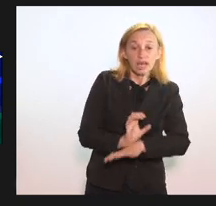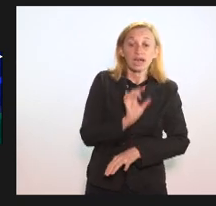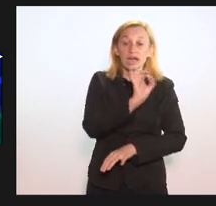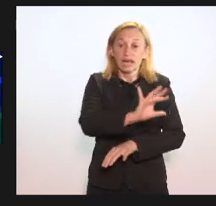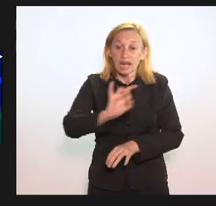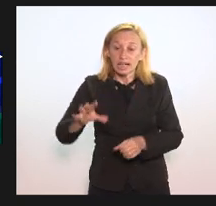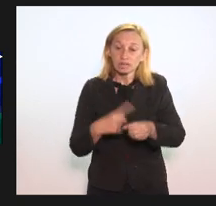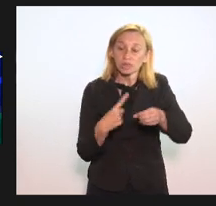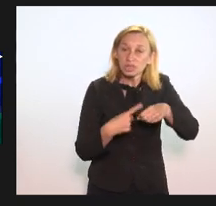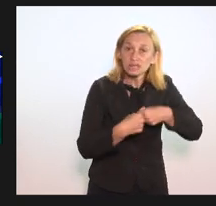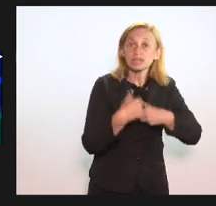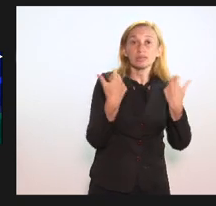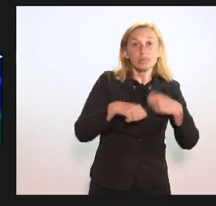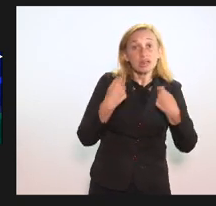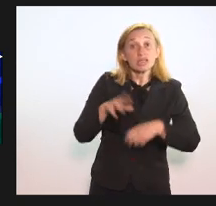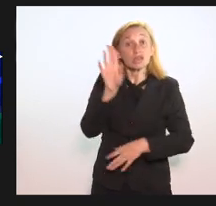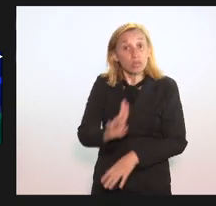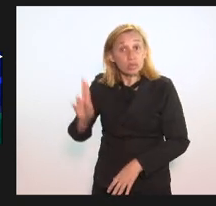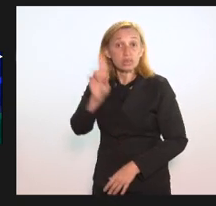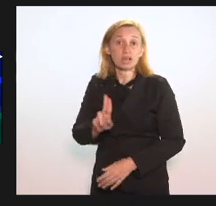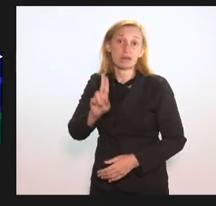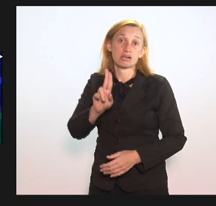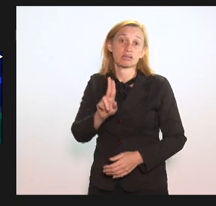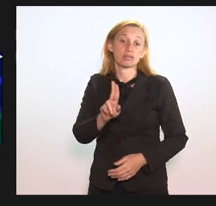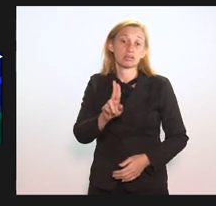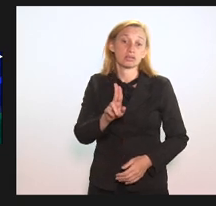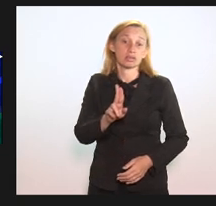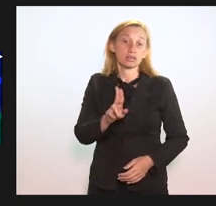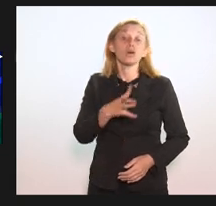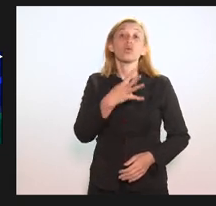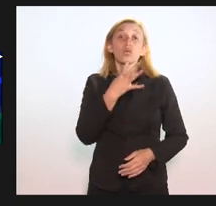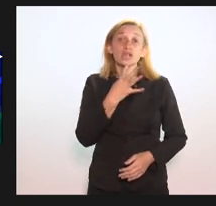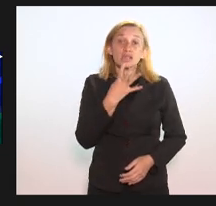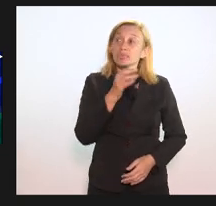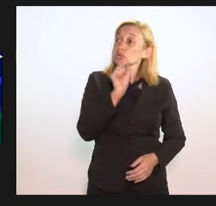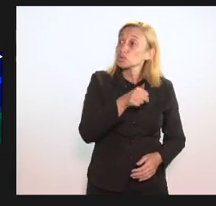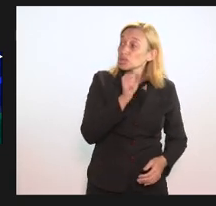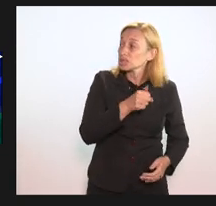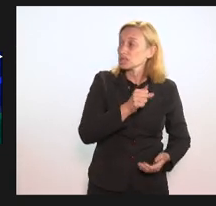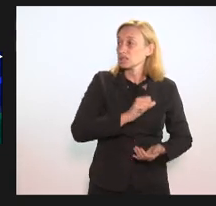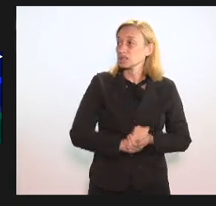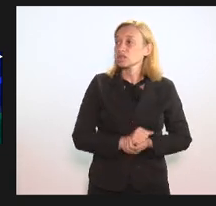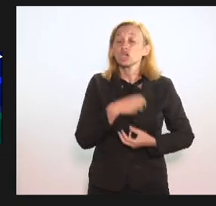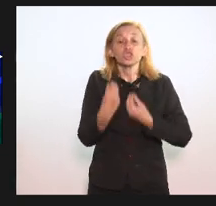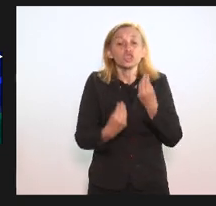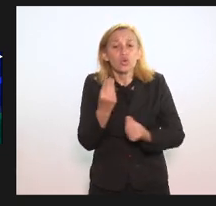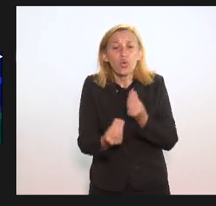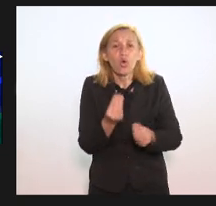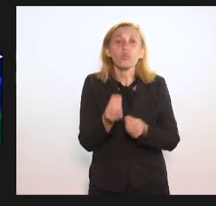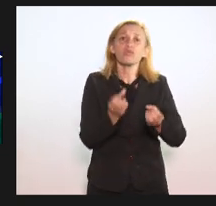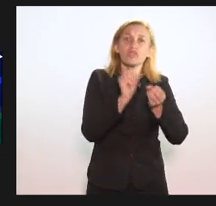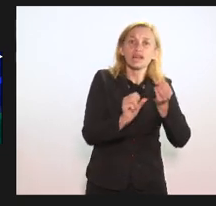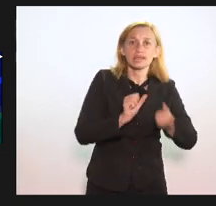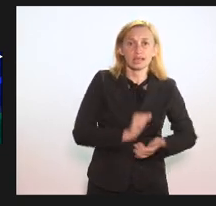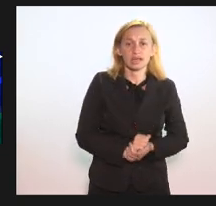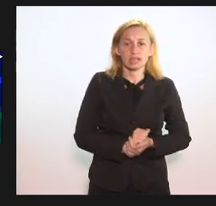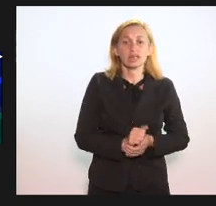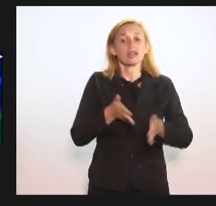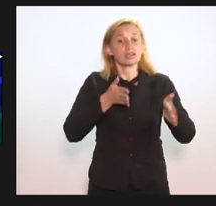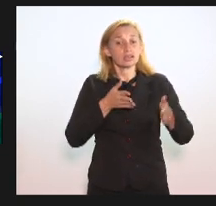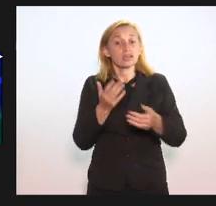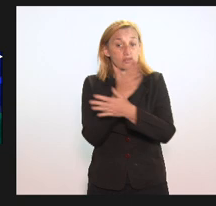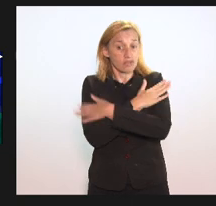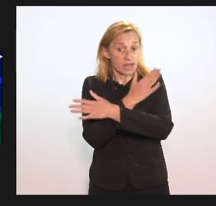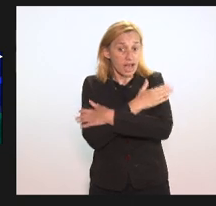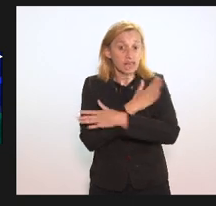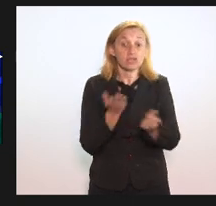vai ter que utilizar e ter conhecimento do que de como que vai ser feito nesse